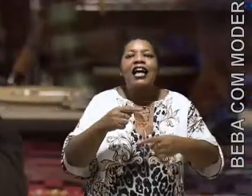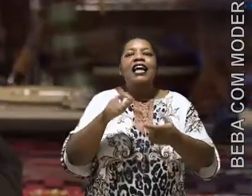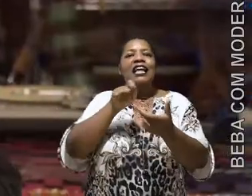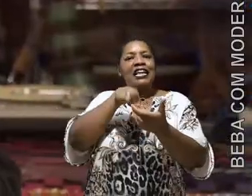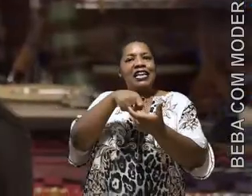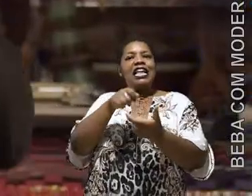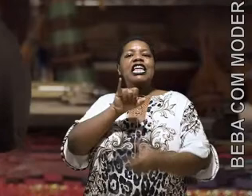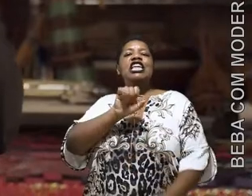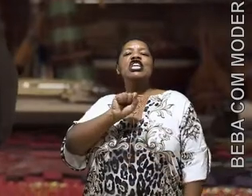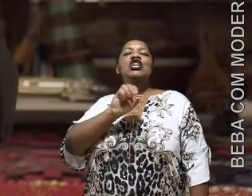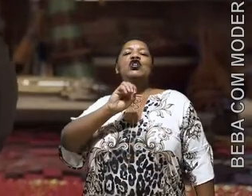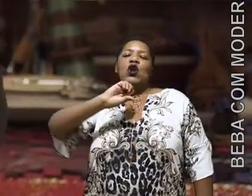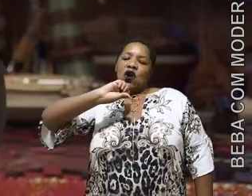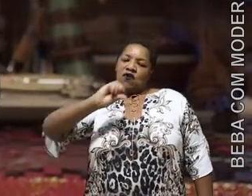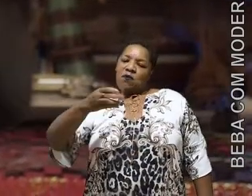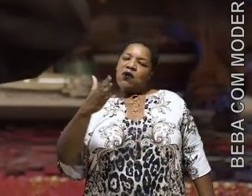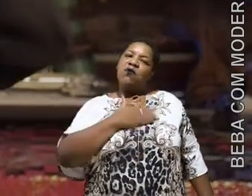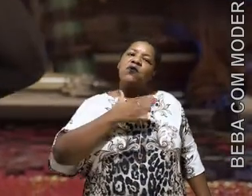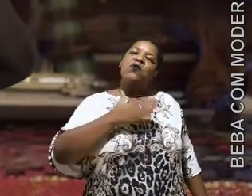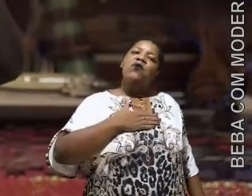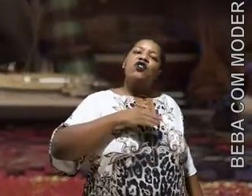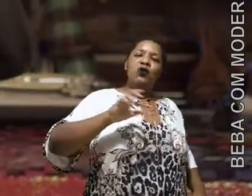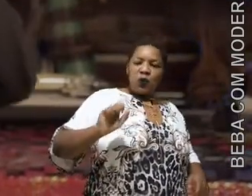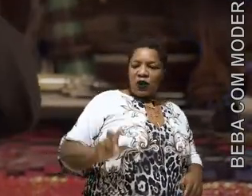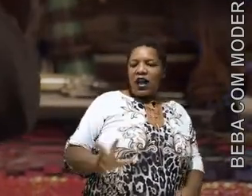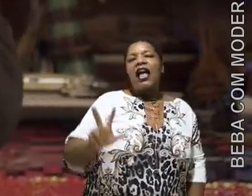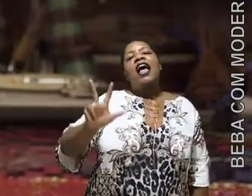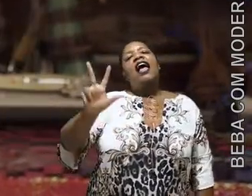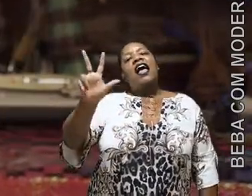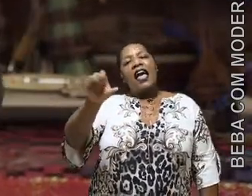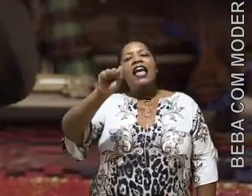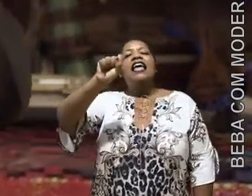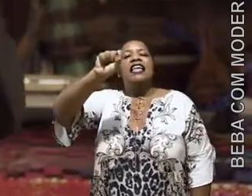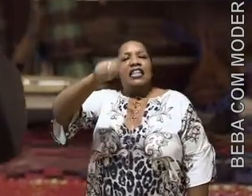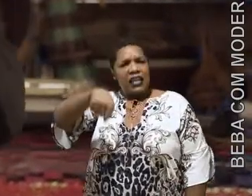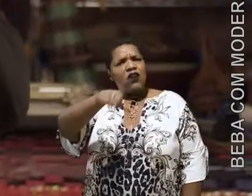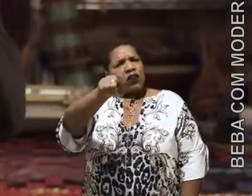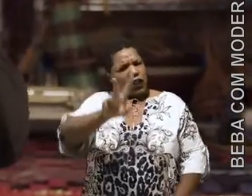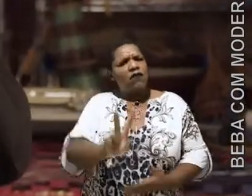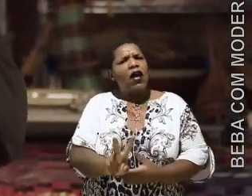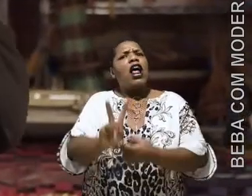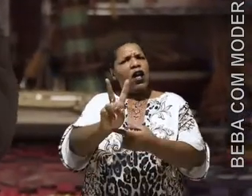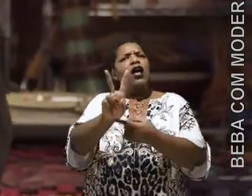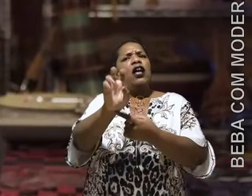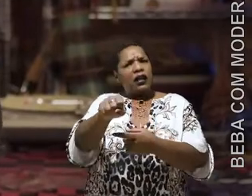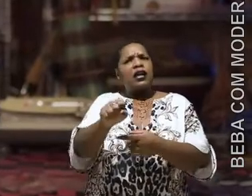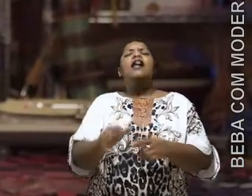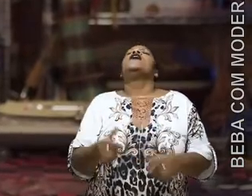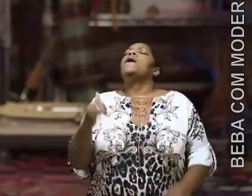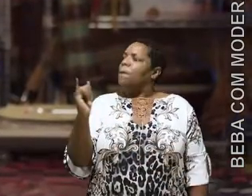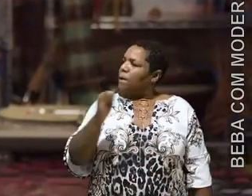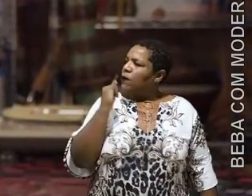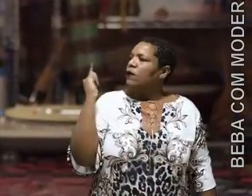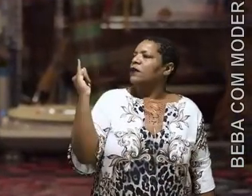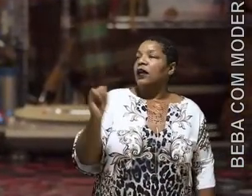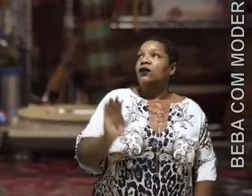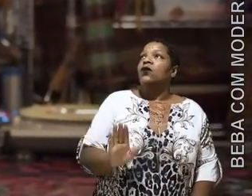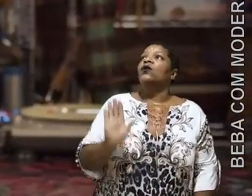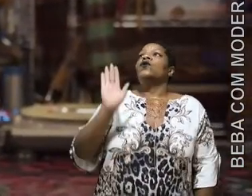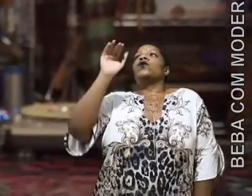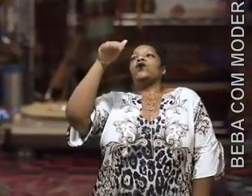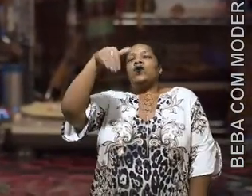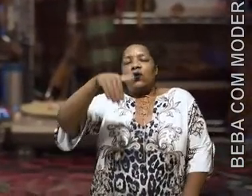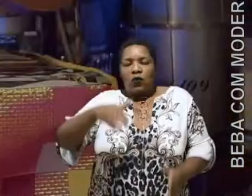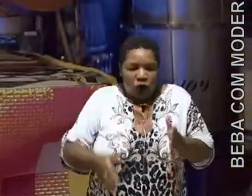tudo e vai usar isso nove mundo que tu saiba mais só Tu sabe o valor real curioso